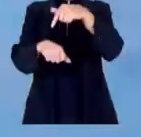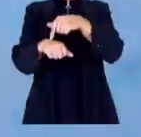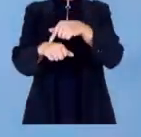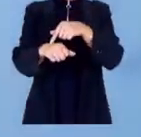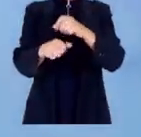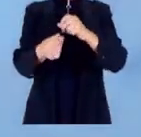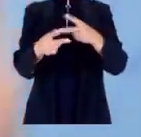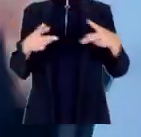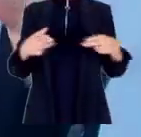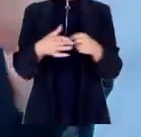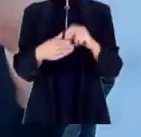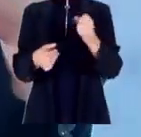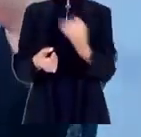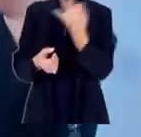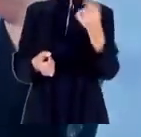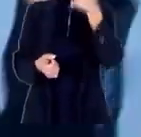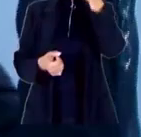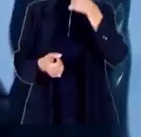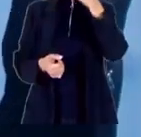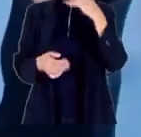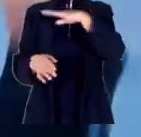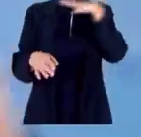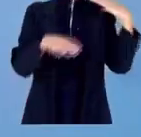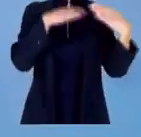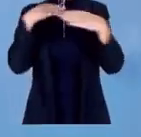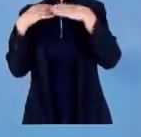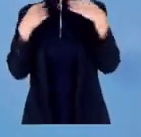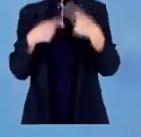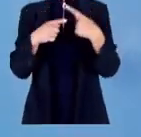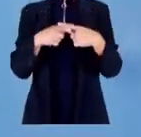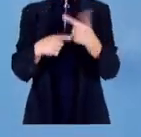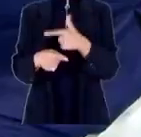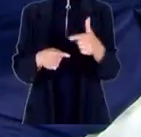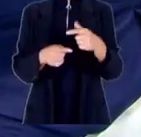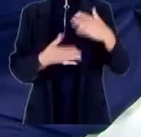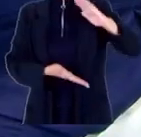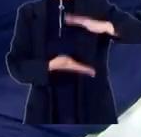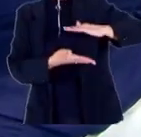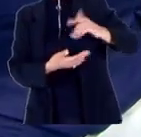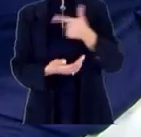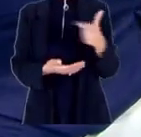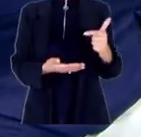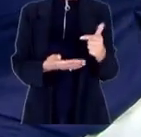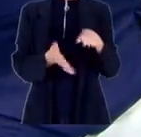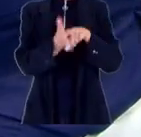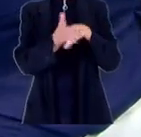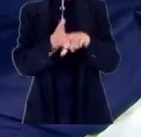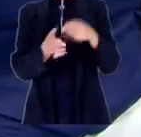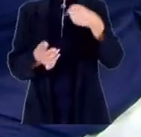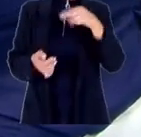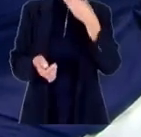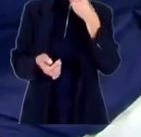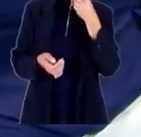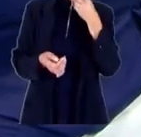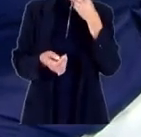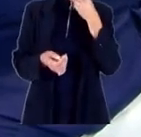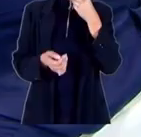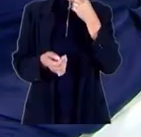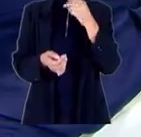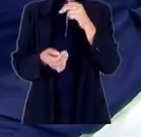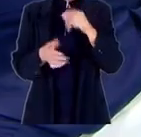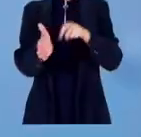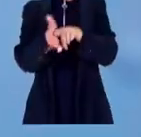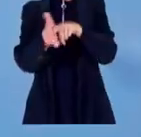mulheres morreram e estão morrendo nas filas os hospitais porque não consegue fazer uma mamografia ou um homem um exame de próstata então